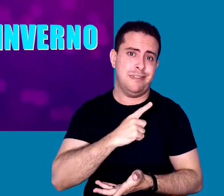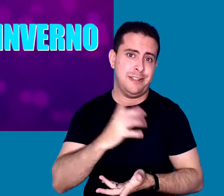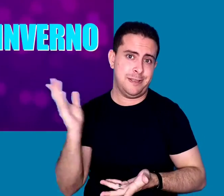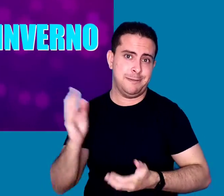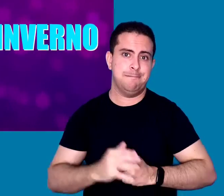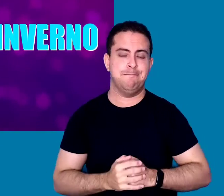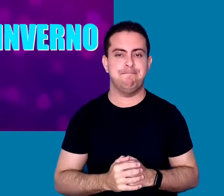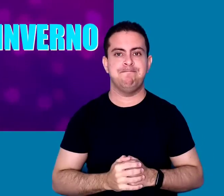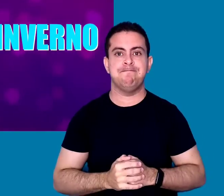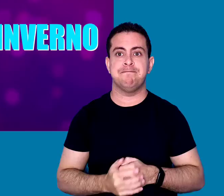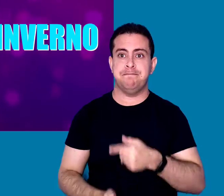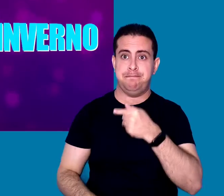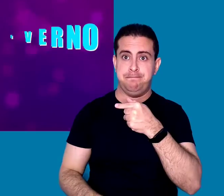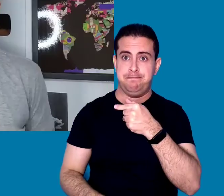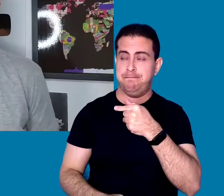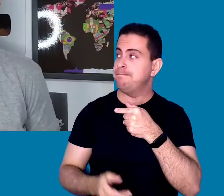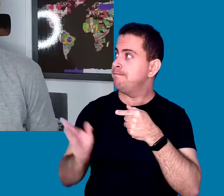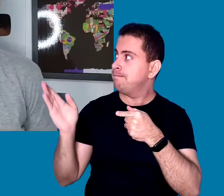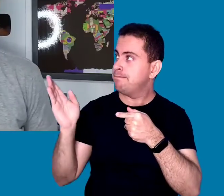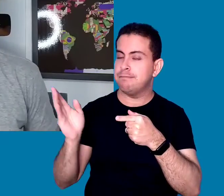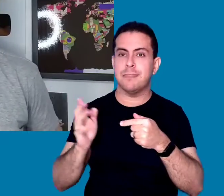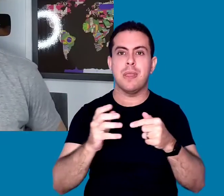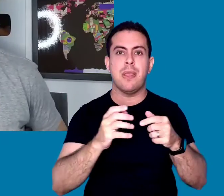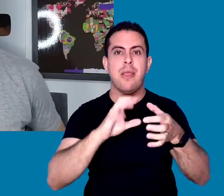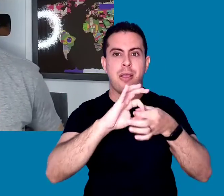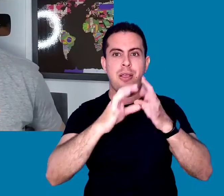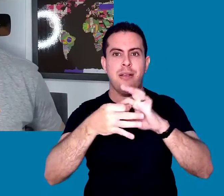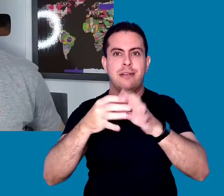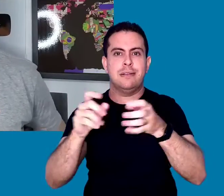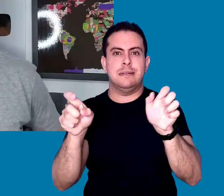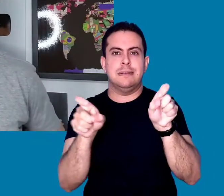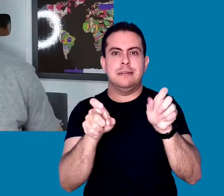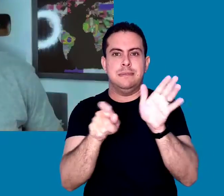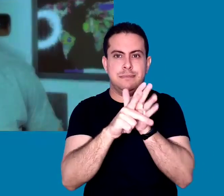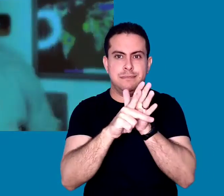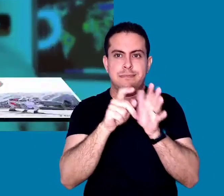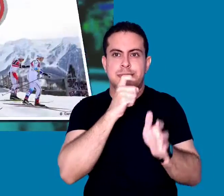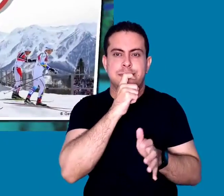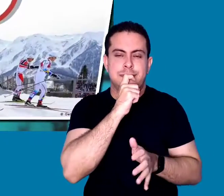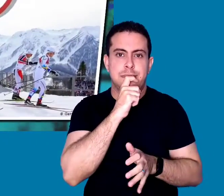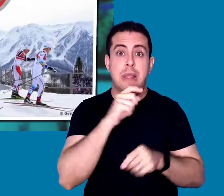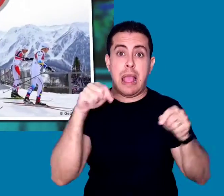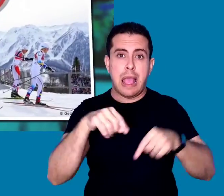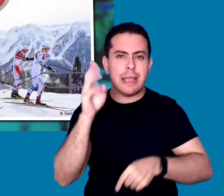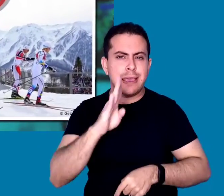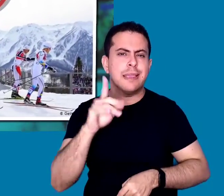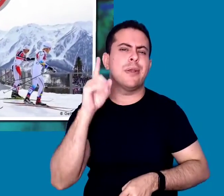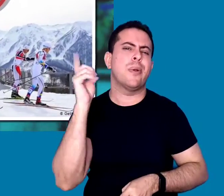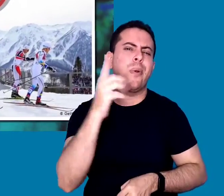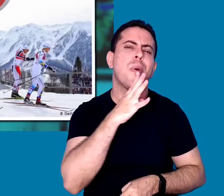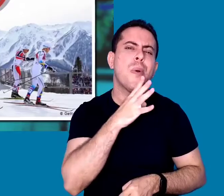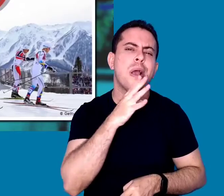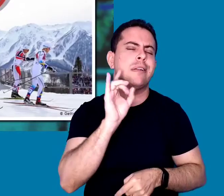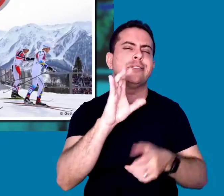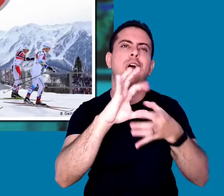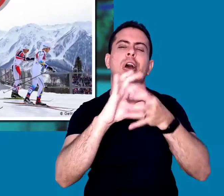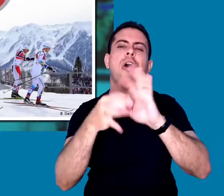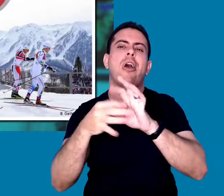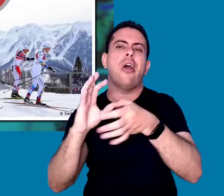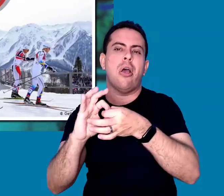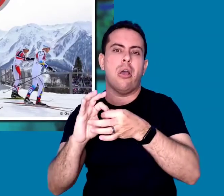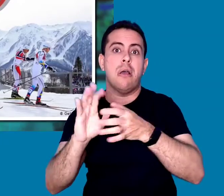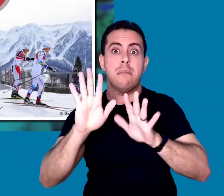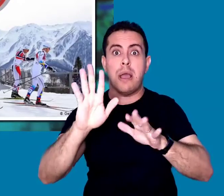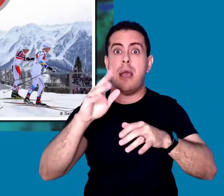7. Olimpíadas de Inverno. Aqui no Brasil tratamos Olimpíadas somente como Olimpíadas, porém, em muitos países do